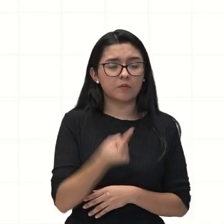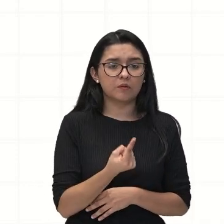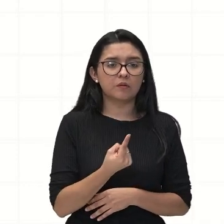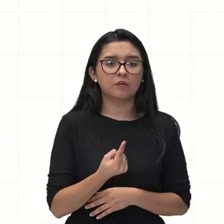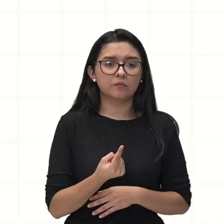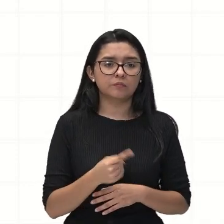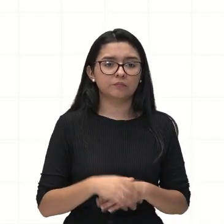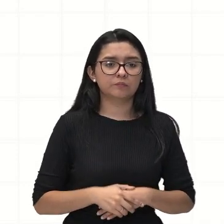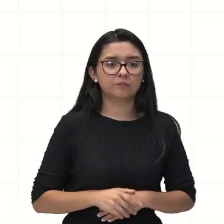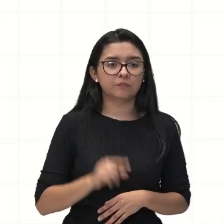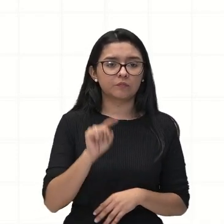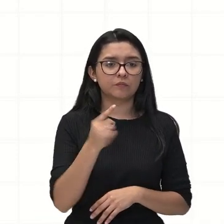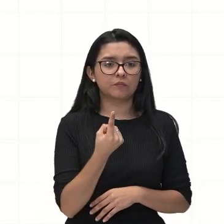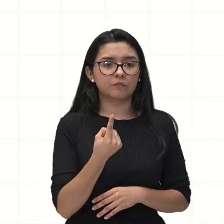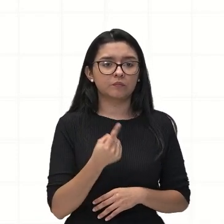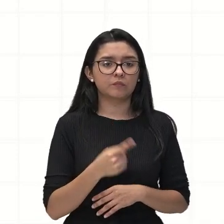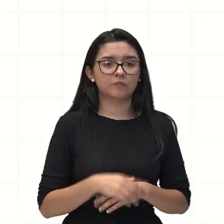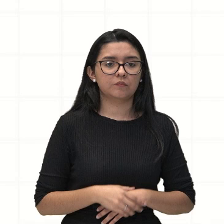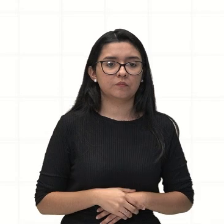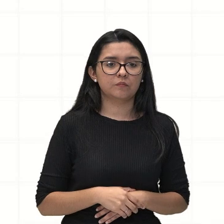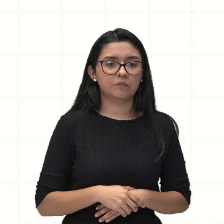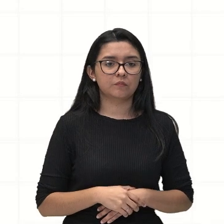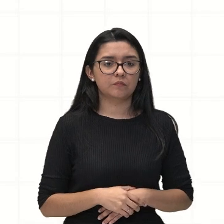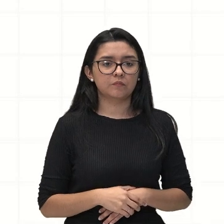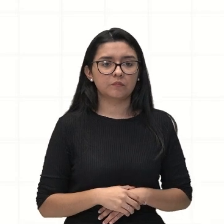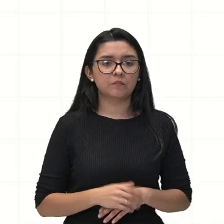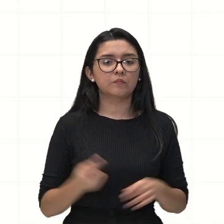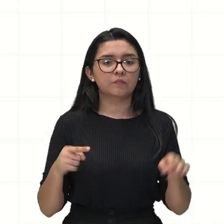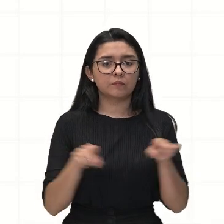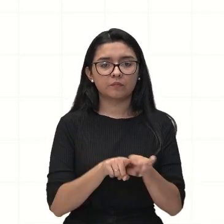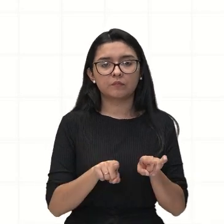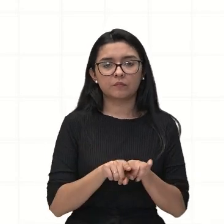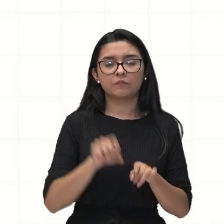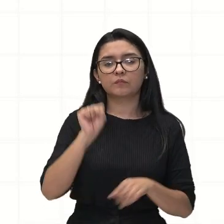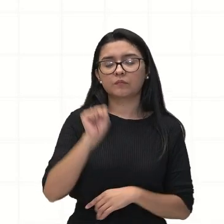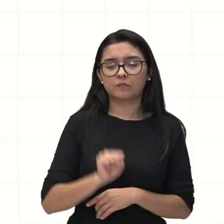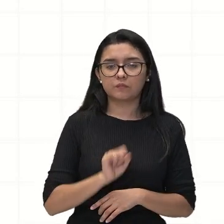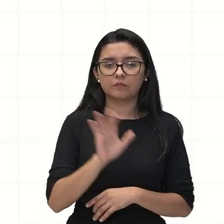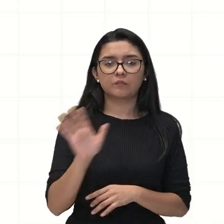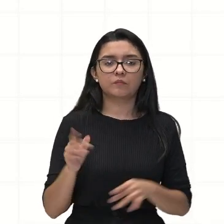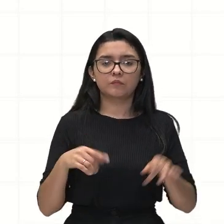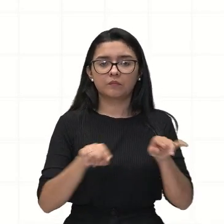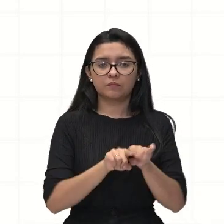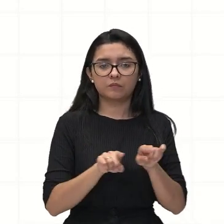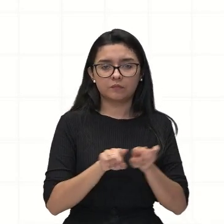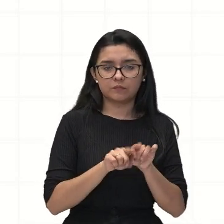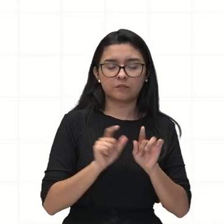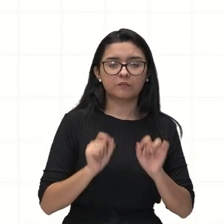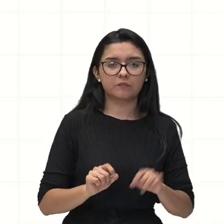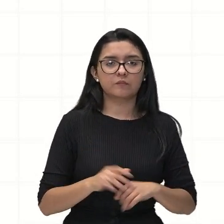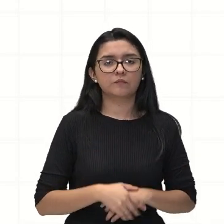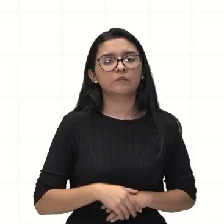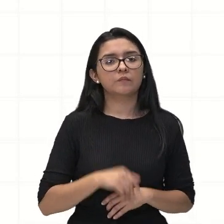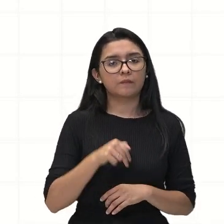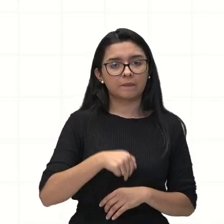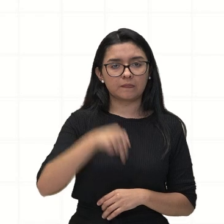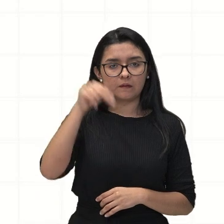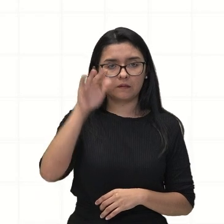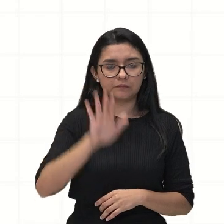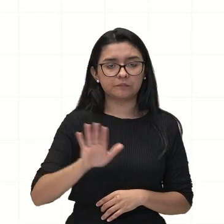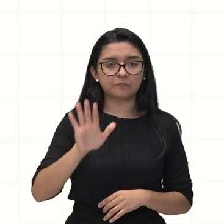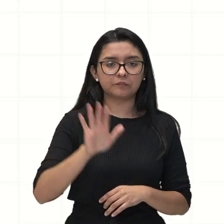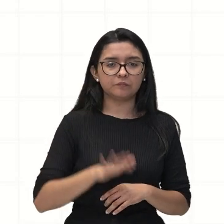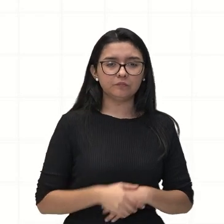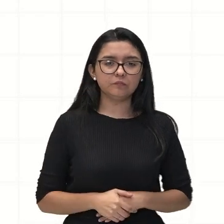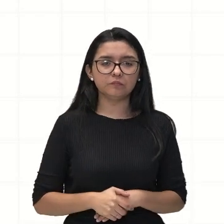1 milhão 449 mil. No sudeste, olha o número aqui, 4 milhões 600 mil. E no nordeste,